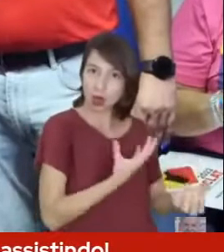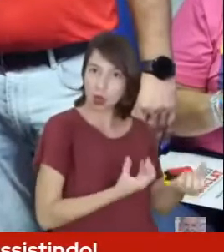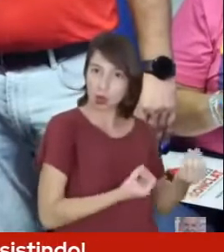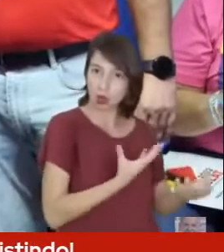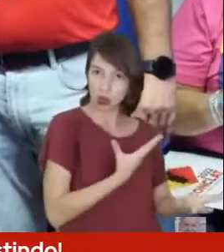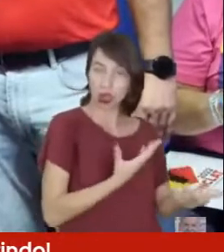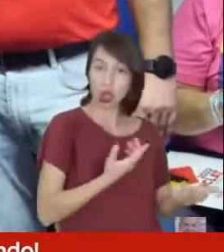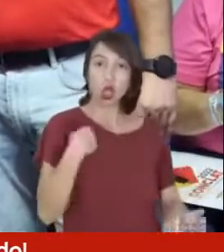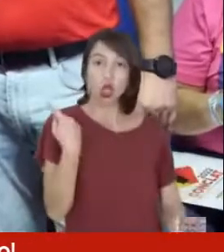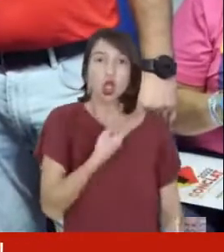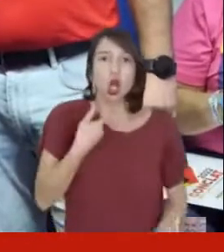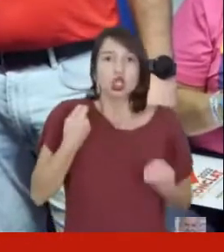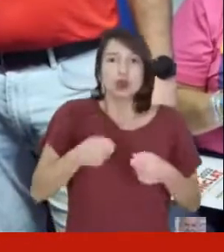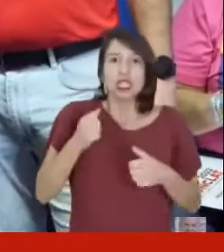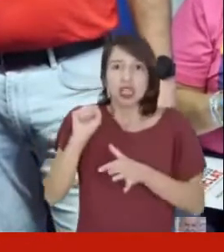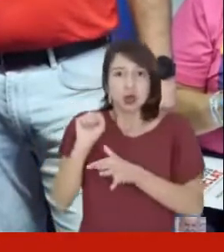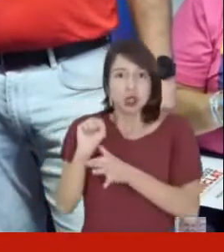alimentar.